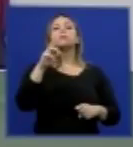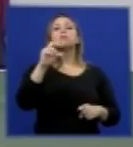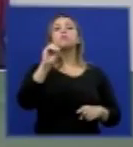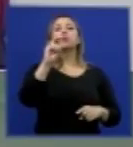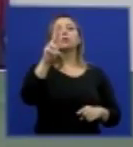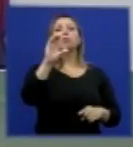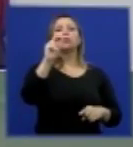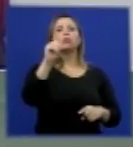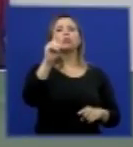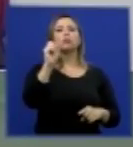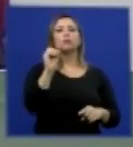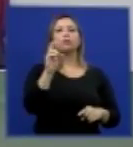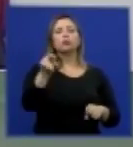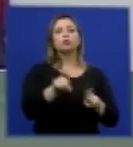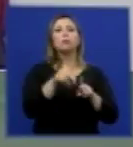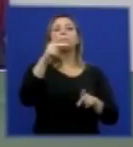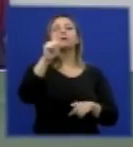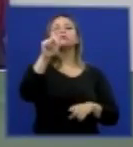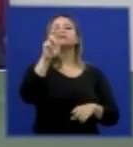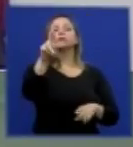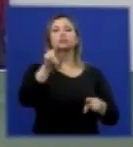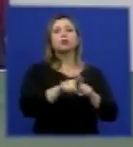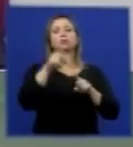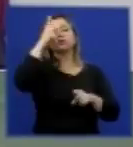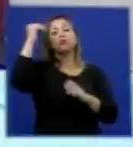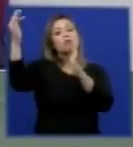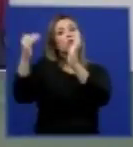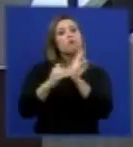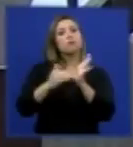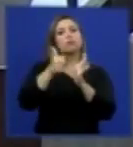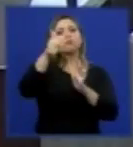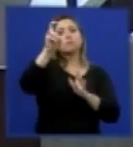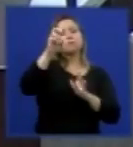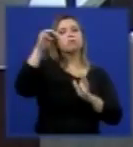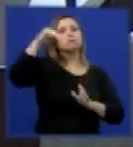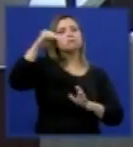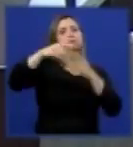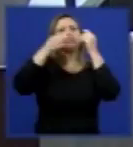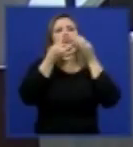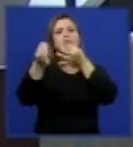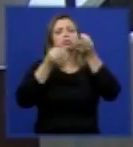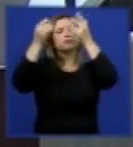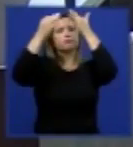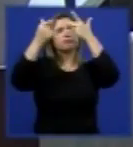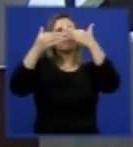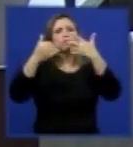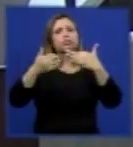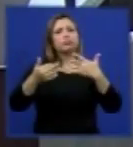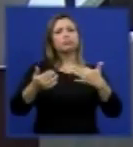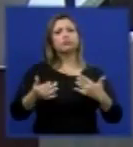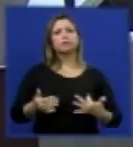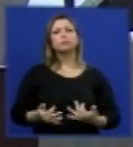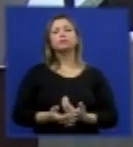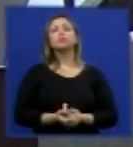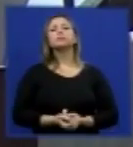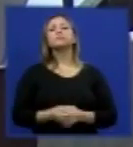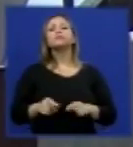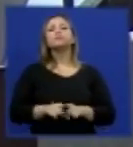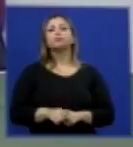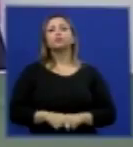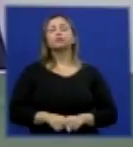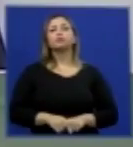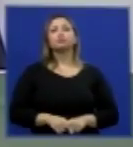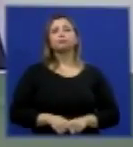final dos trabalhos, terá igualmente 15 minutos para a sua peroração, para a apresentação da fala da Procuradoria